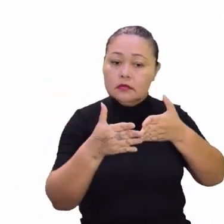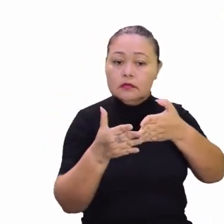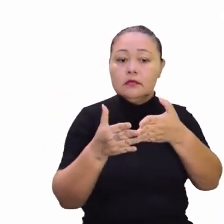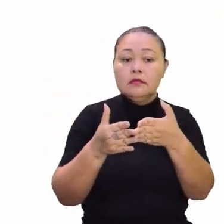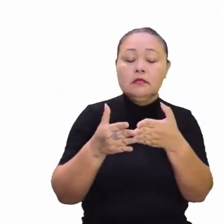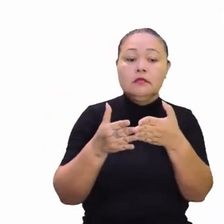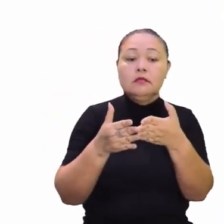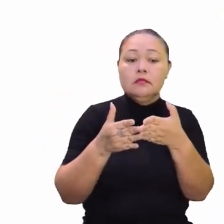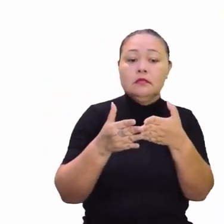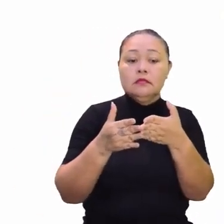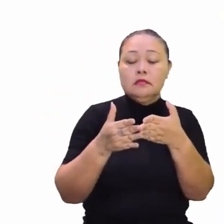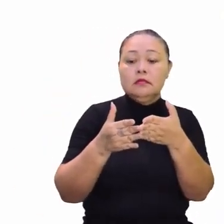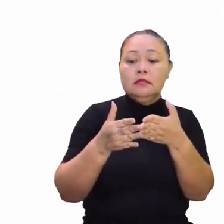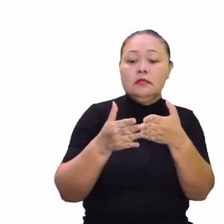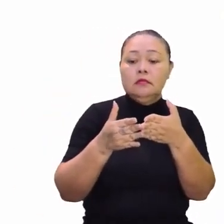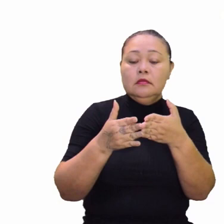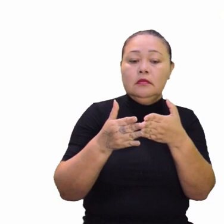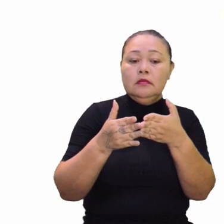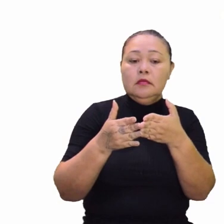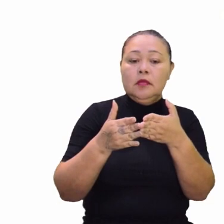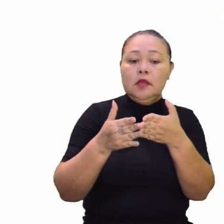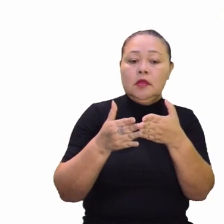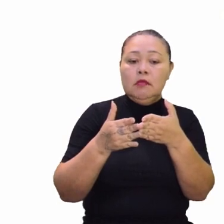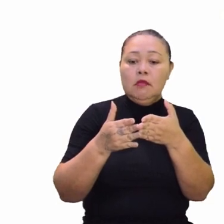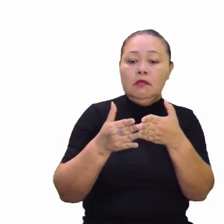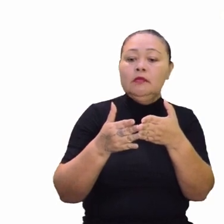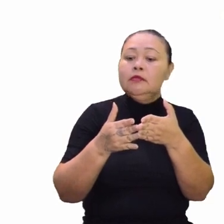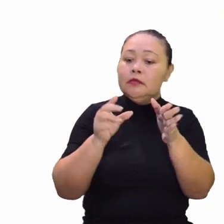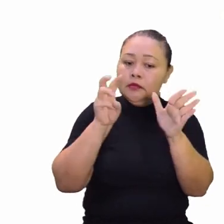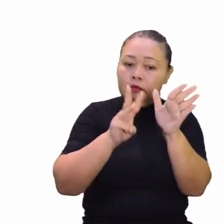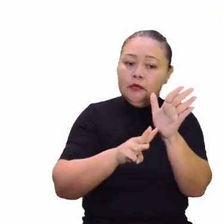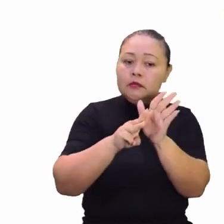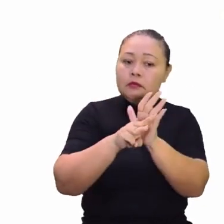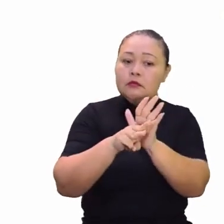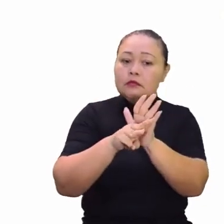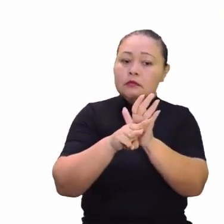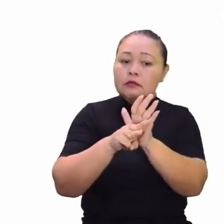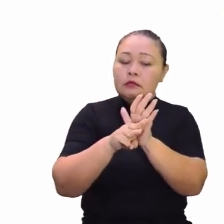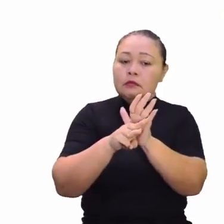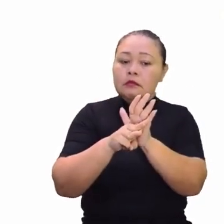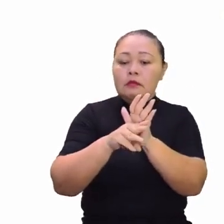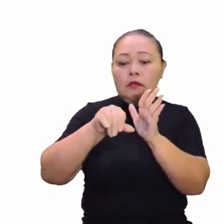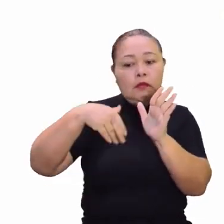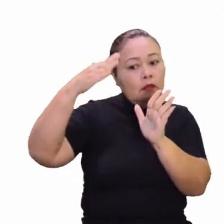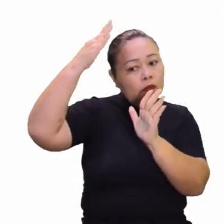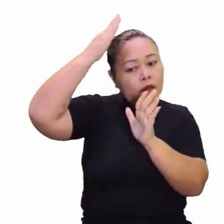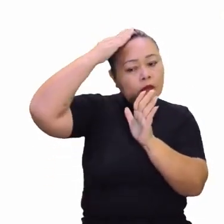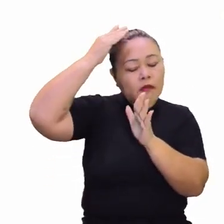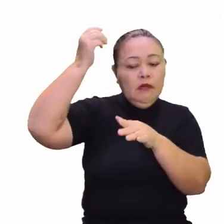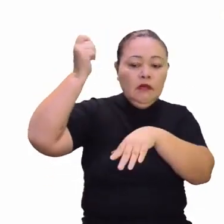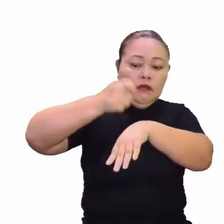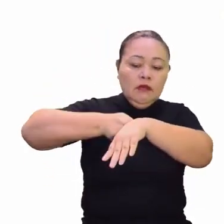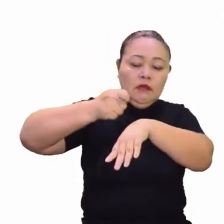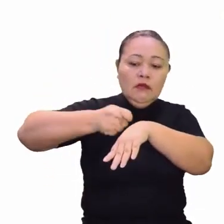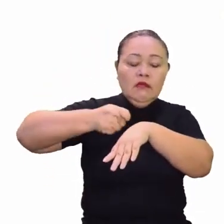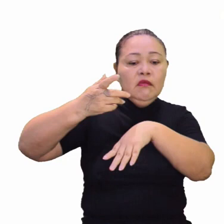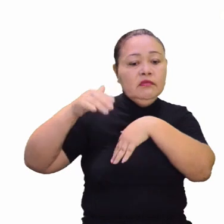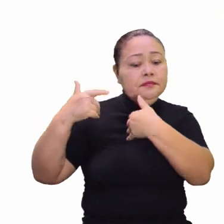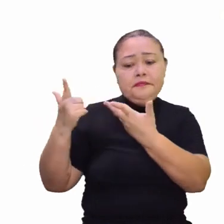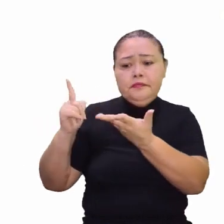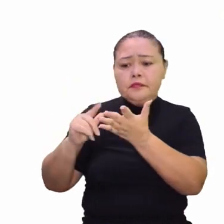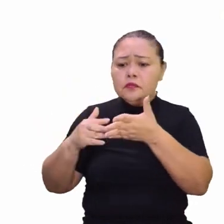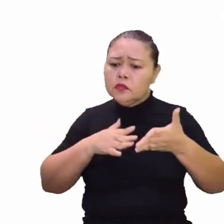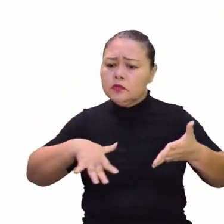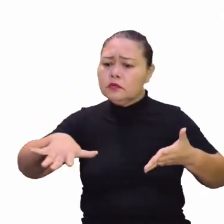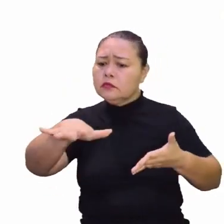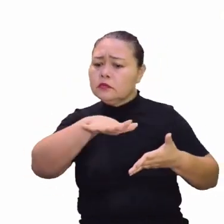Amazonas, vinham pelo rio Madeira, Ji-Paraná, Machado, até toda